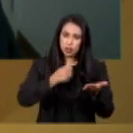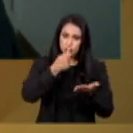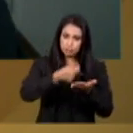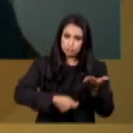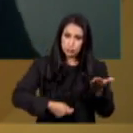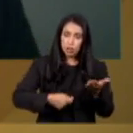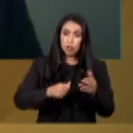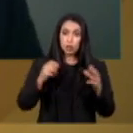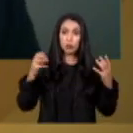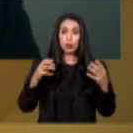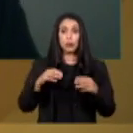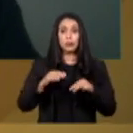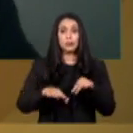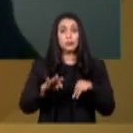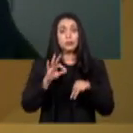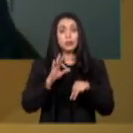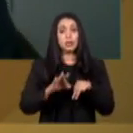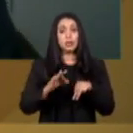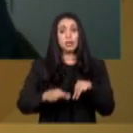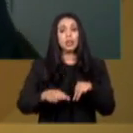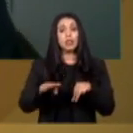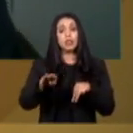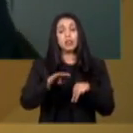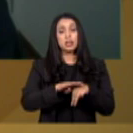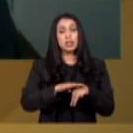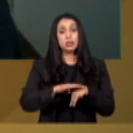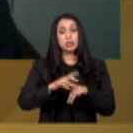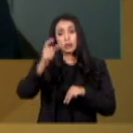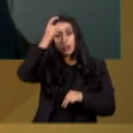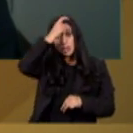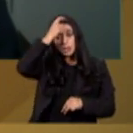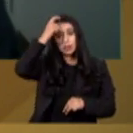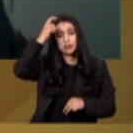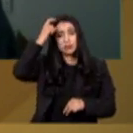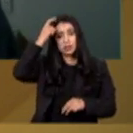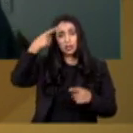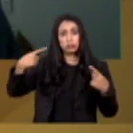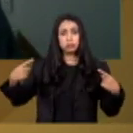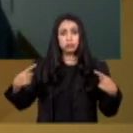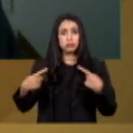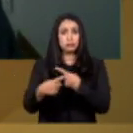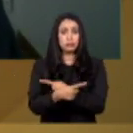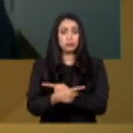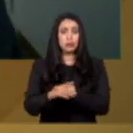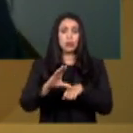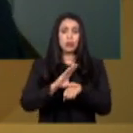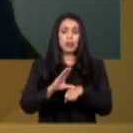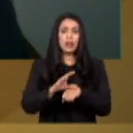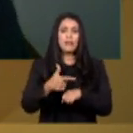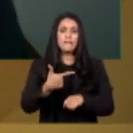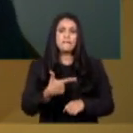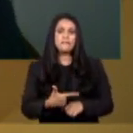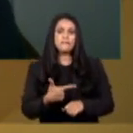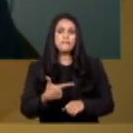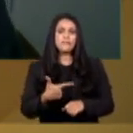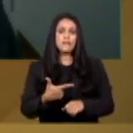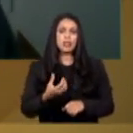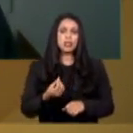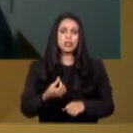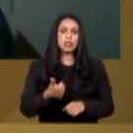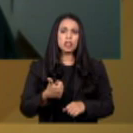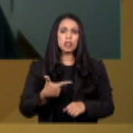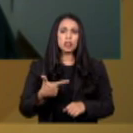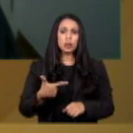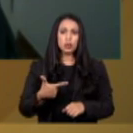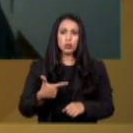ricardo lewandowski ação direta de inconstitucionalidade 2012 julgada essa a